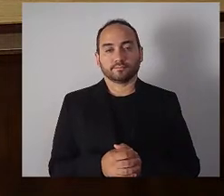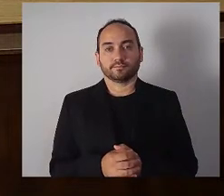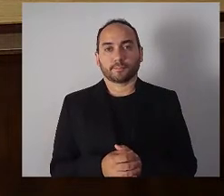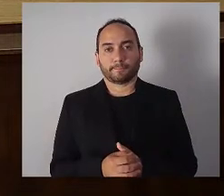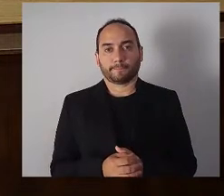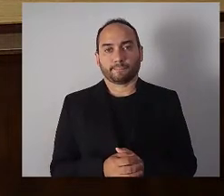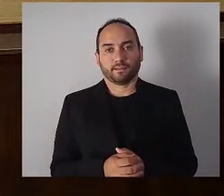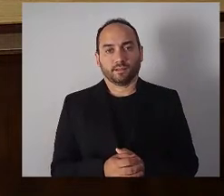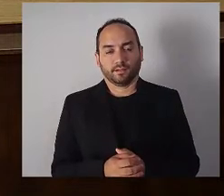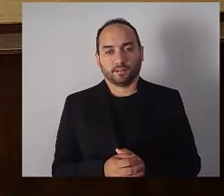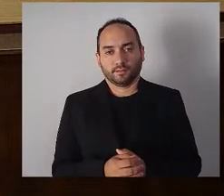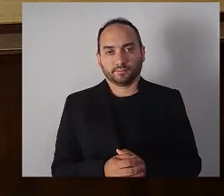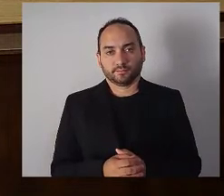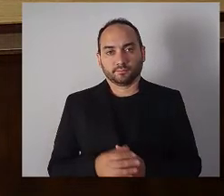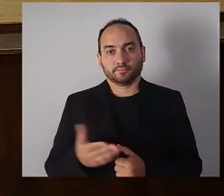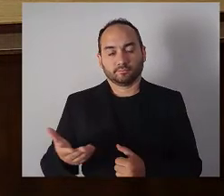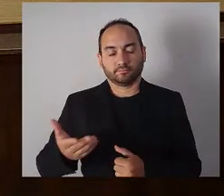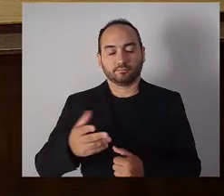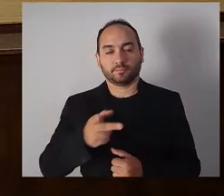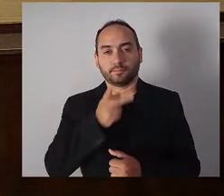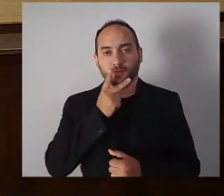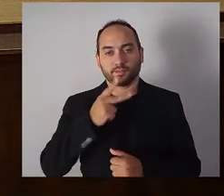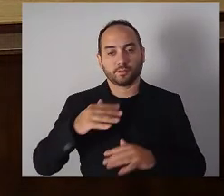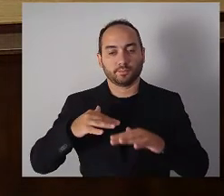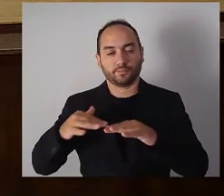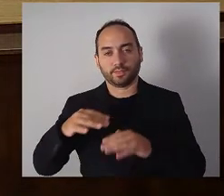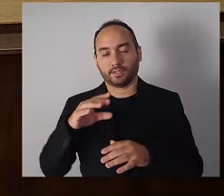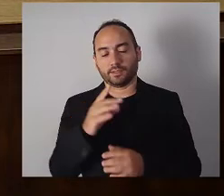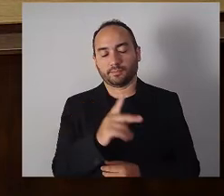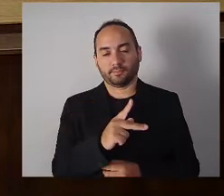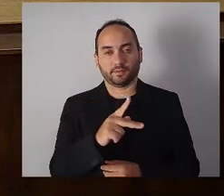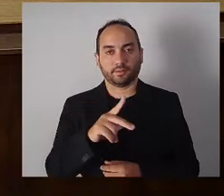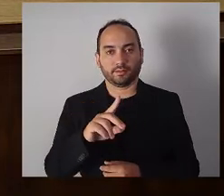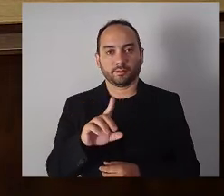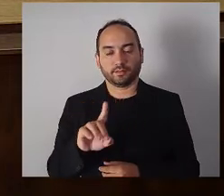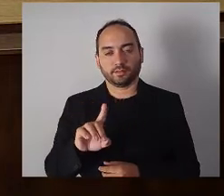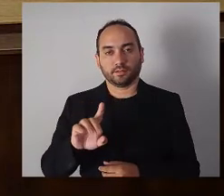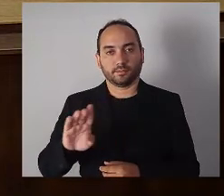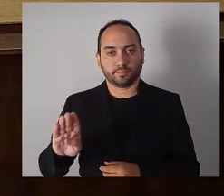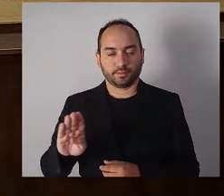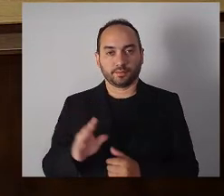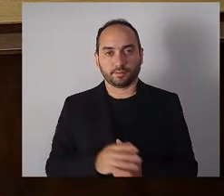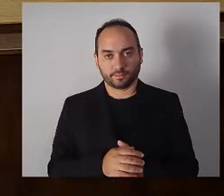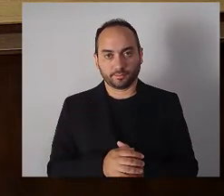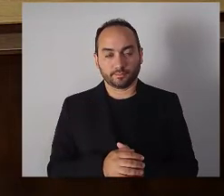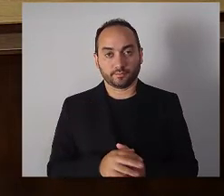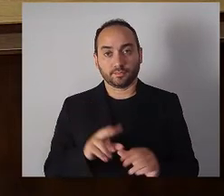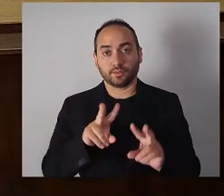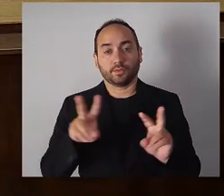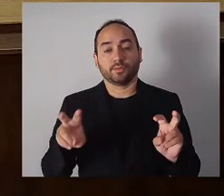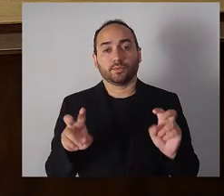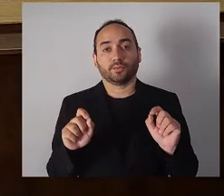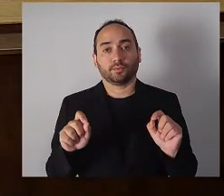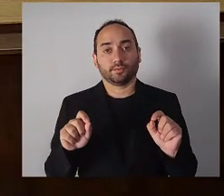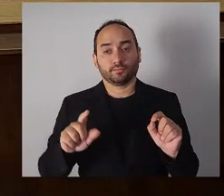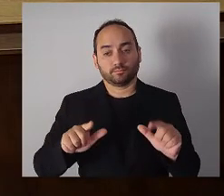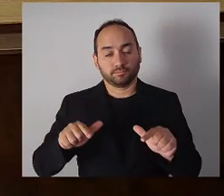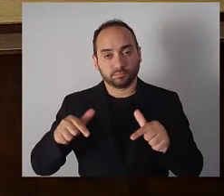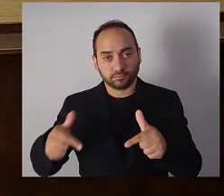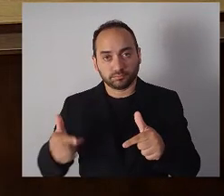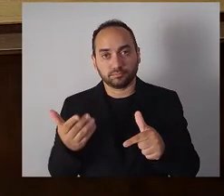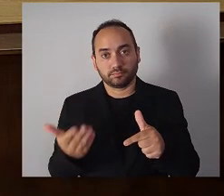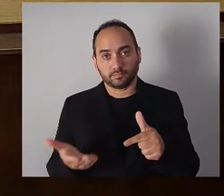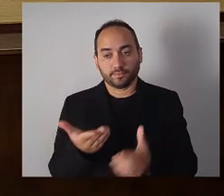o Partido Movimento Democrático Brasileiro, diretório estadual. Assunto, ação